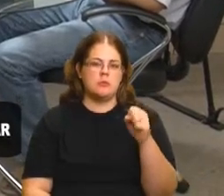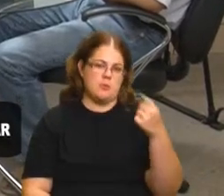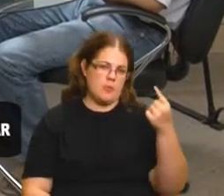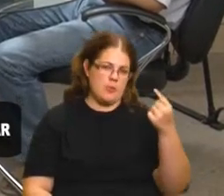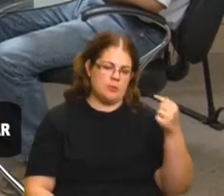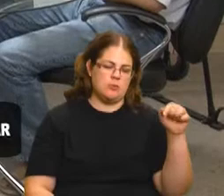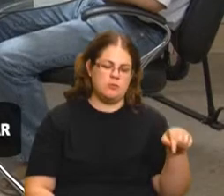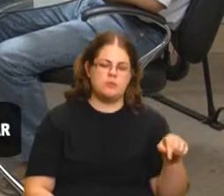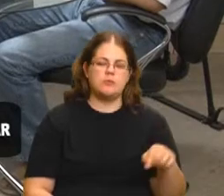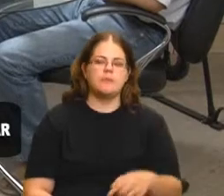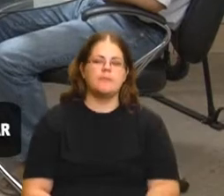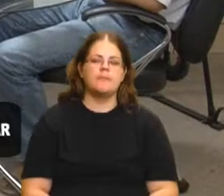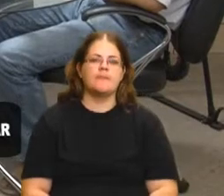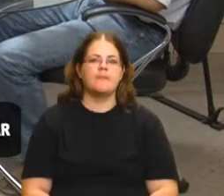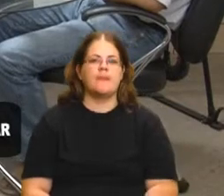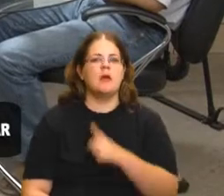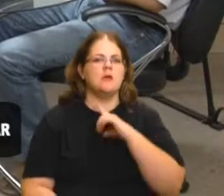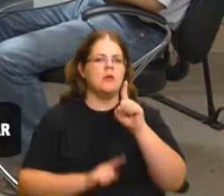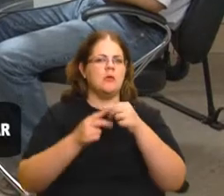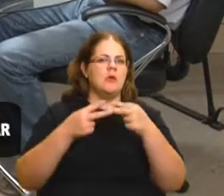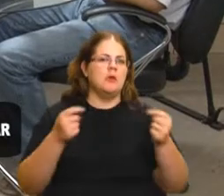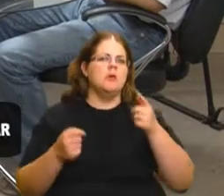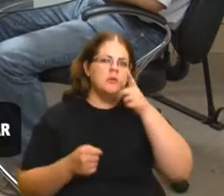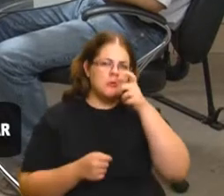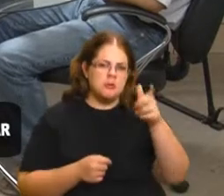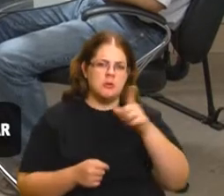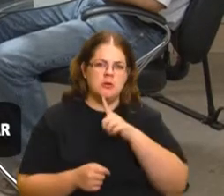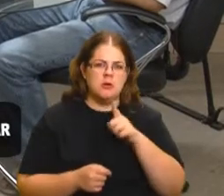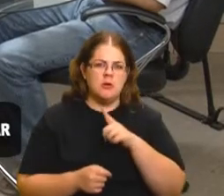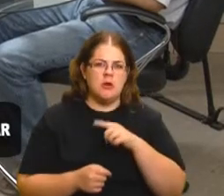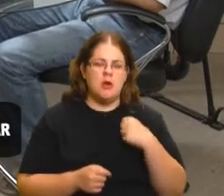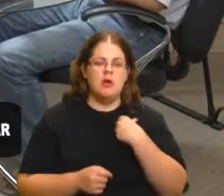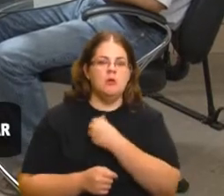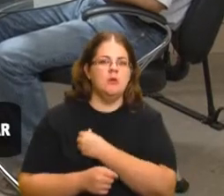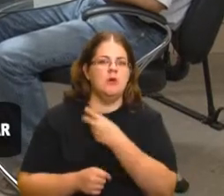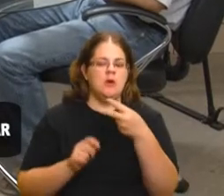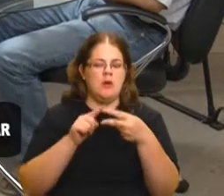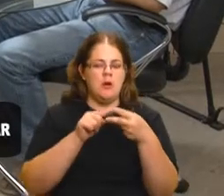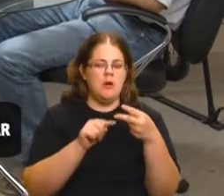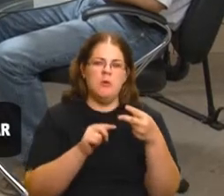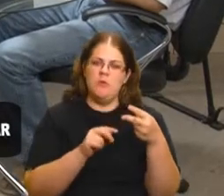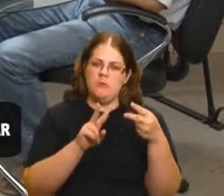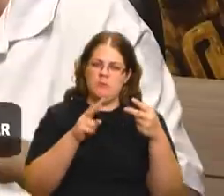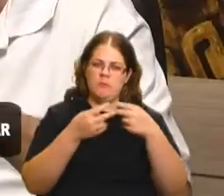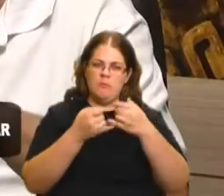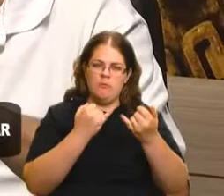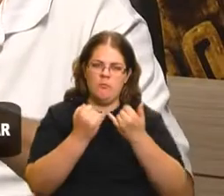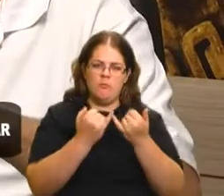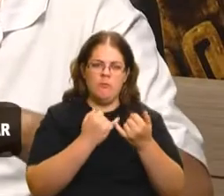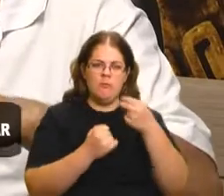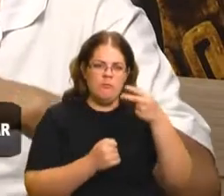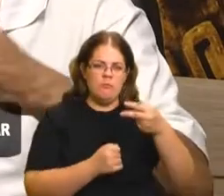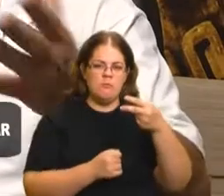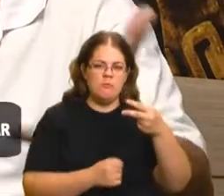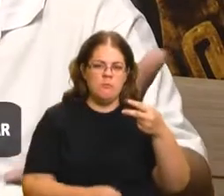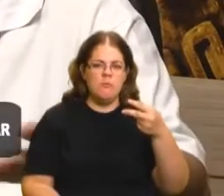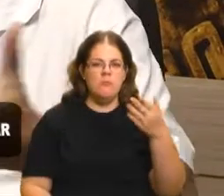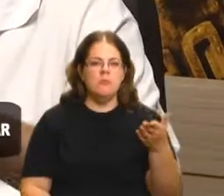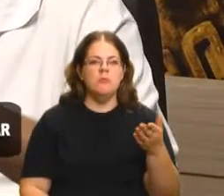ato, né? Tem algumas coisas bem interessantes a respeito do ato 2, por exemplo, né? Que é o que